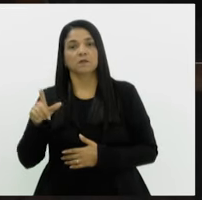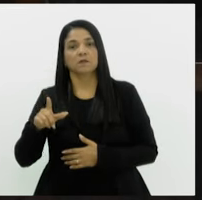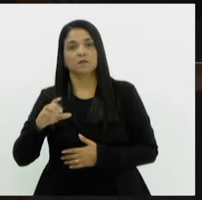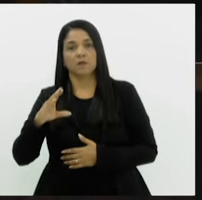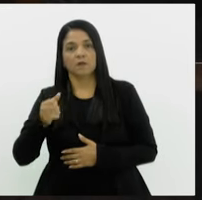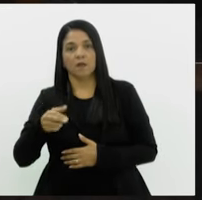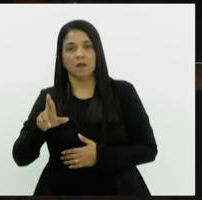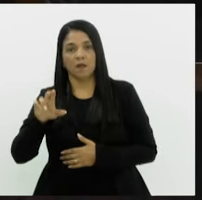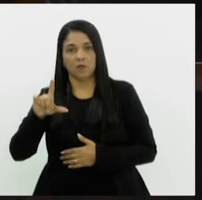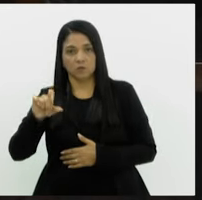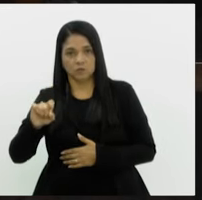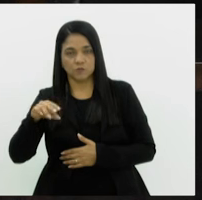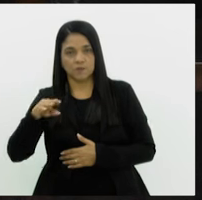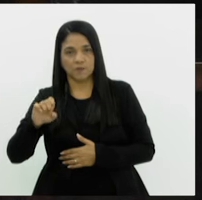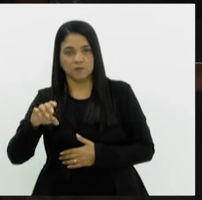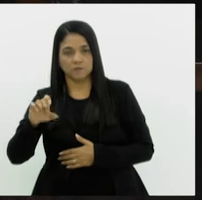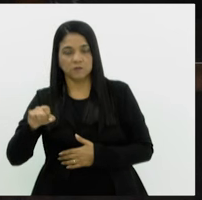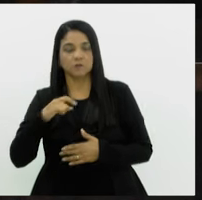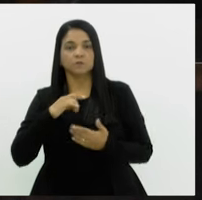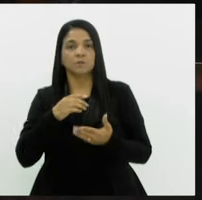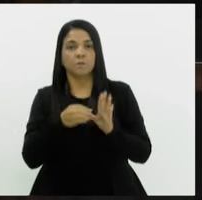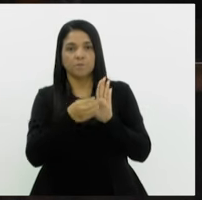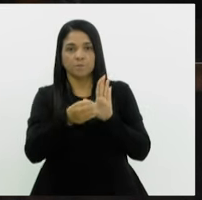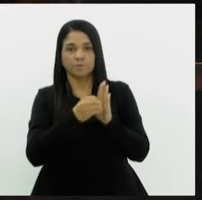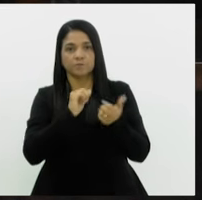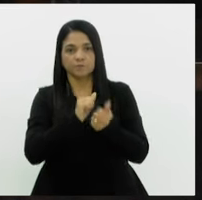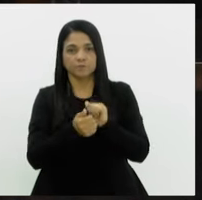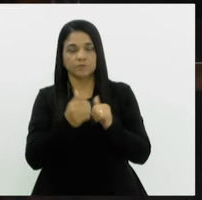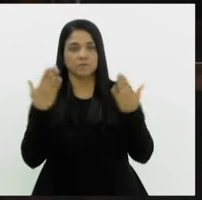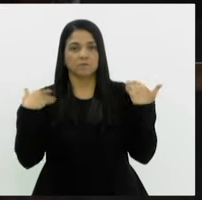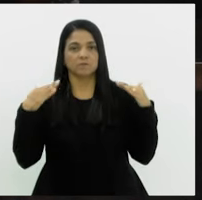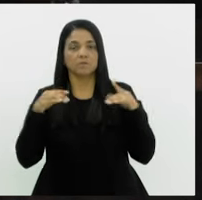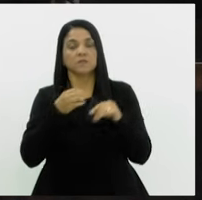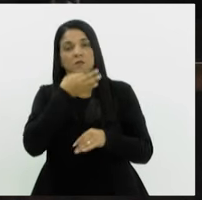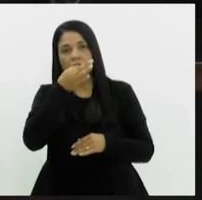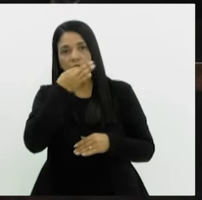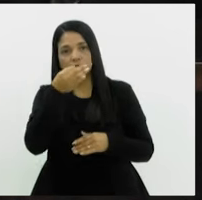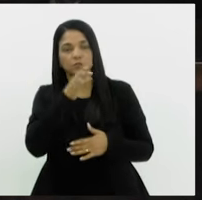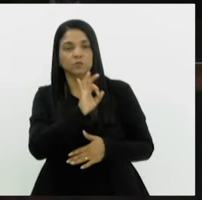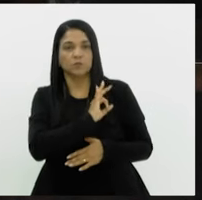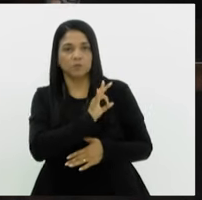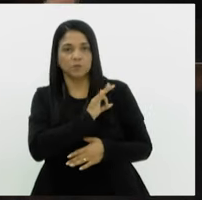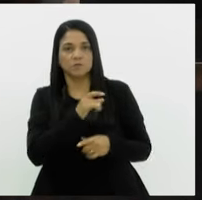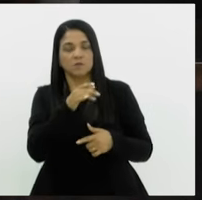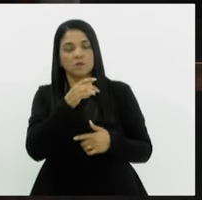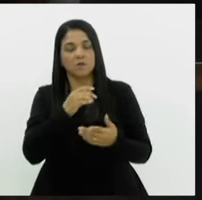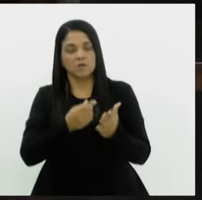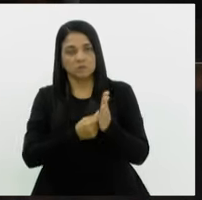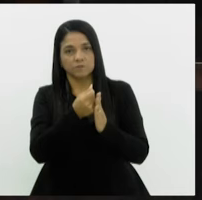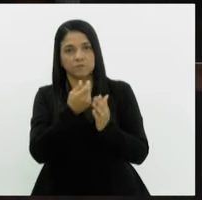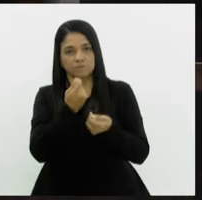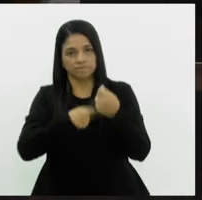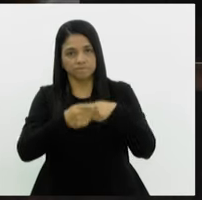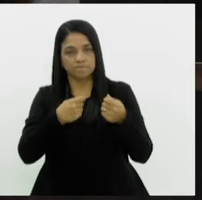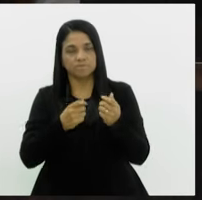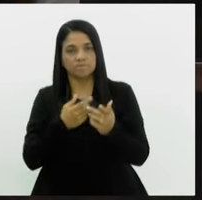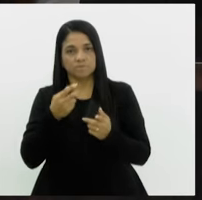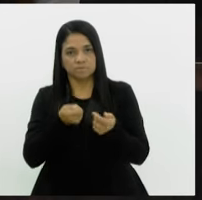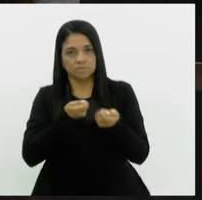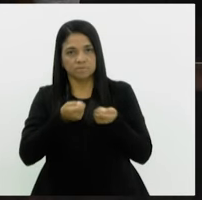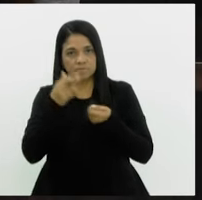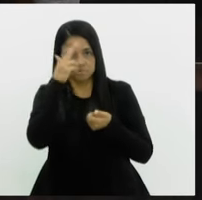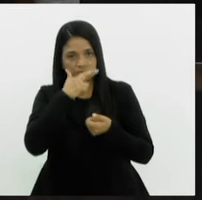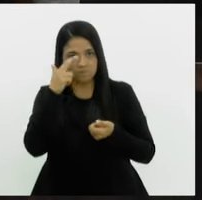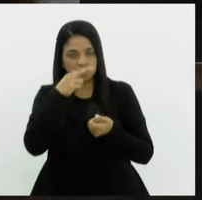pareceres das comissões de Esporte e Lazer, Segurança Pública e Assuntos de Polícia, Orçamento, Finanças, Fiscalização Financeira e Controle,